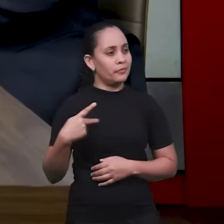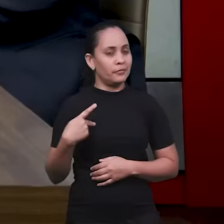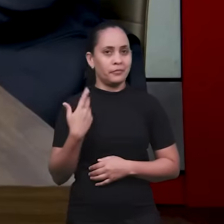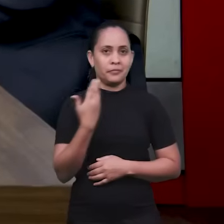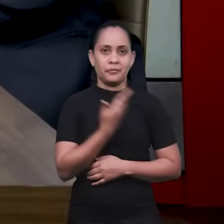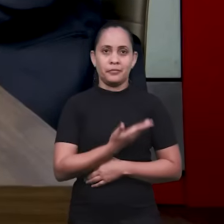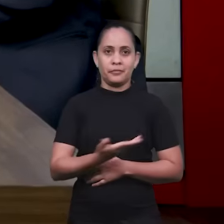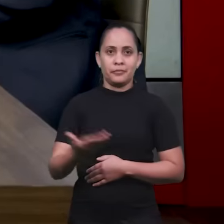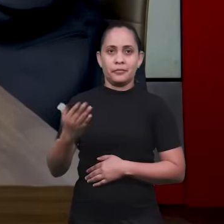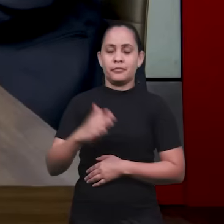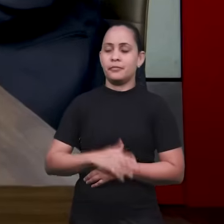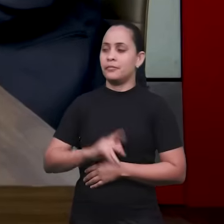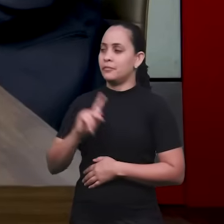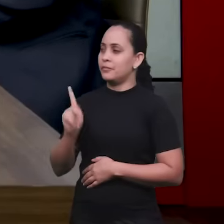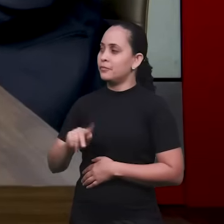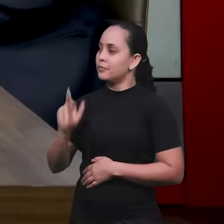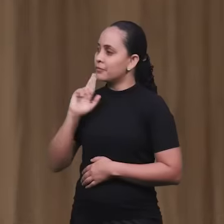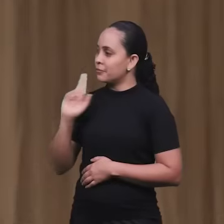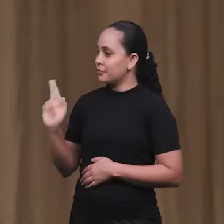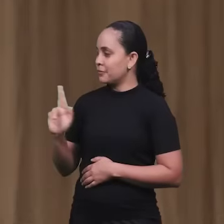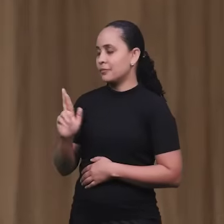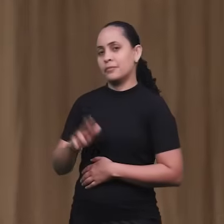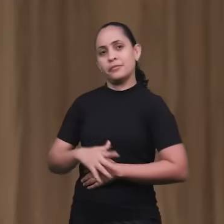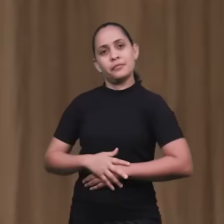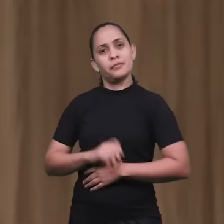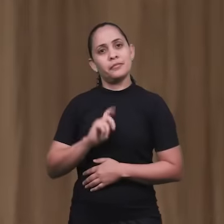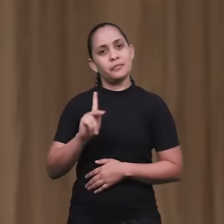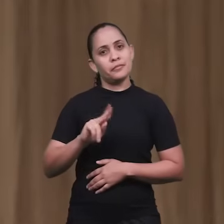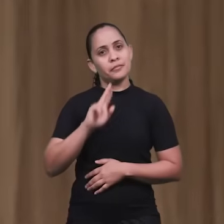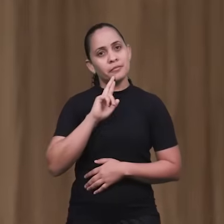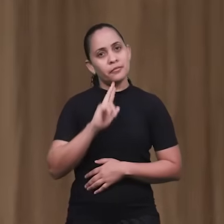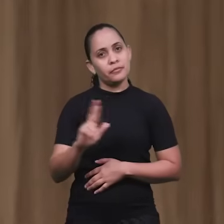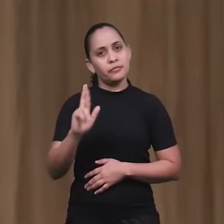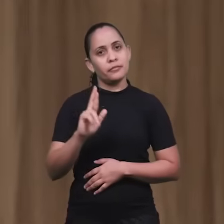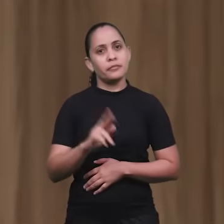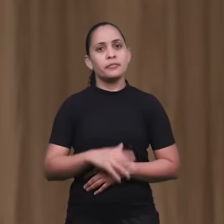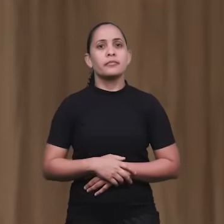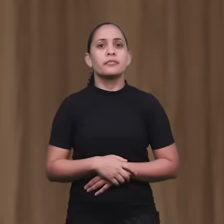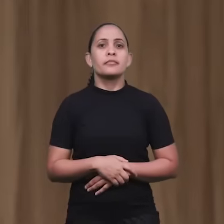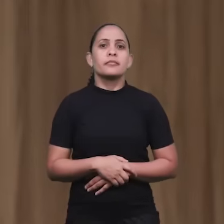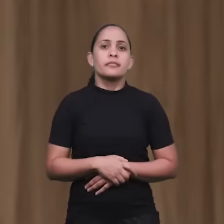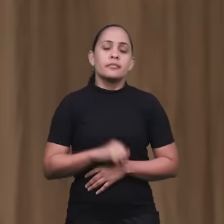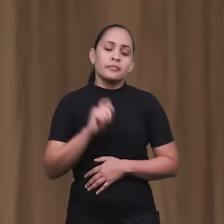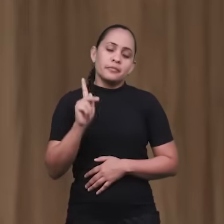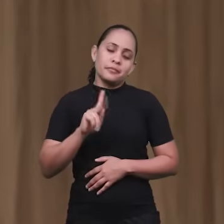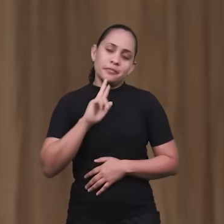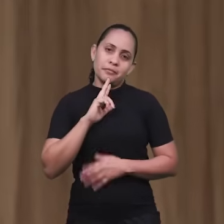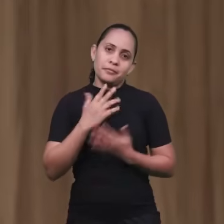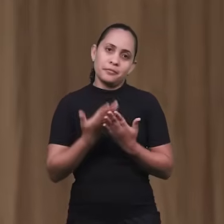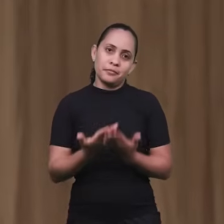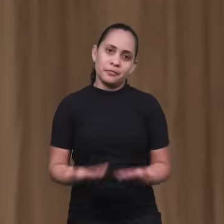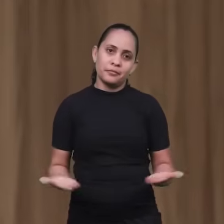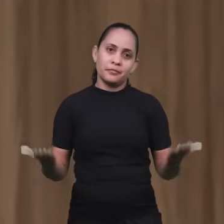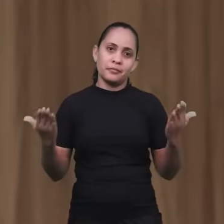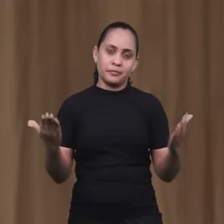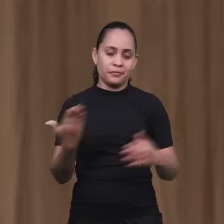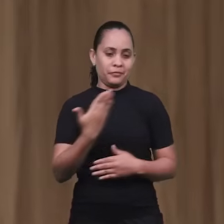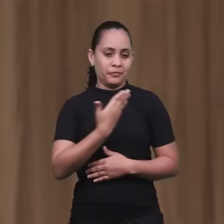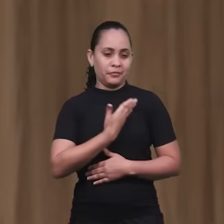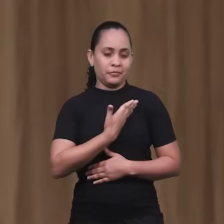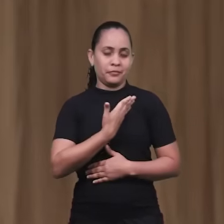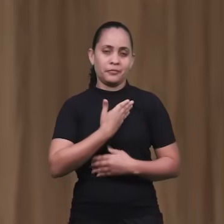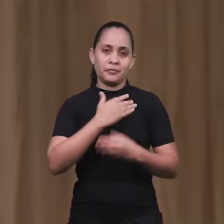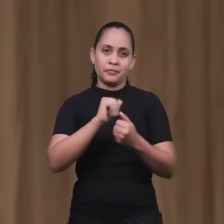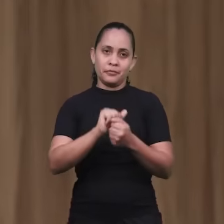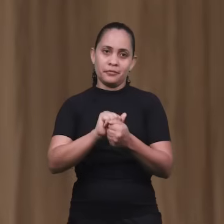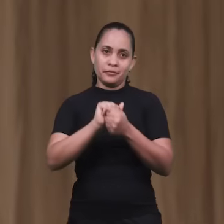Ronieli. Paz do Senhor, pastor Juliano, a paz do Senhor Marcos Roberto, a paz do Senhor a todos os irmãos e amigos que